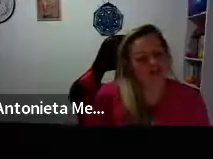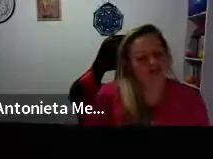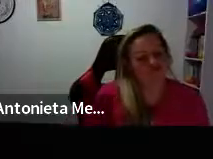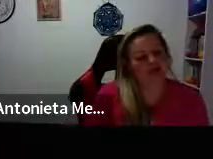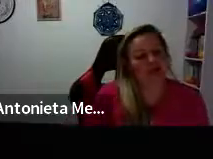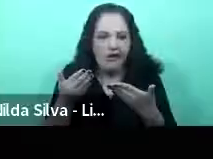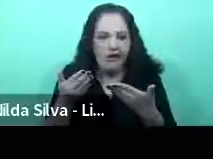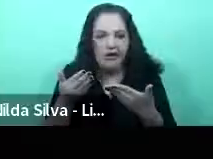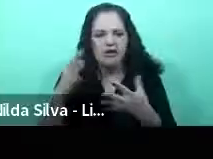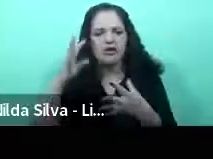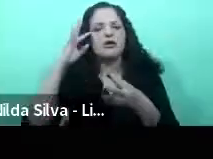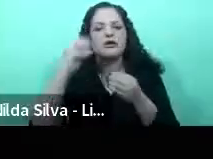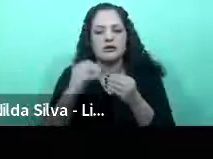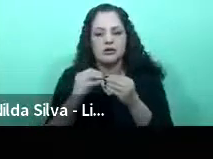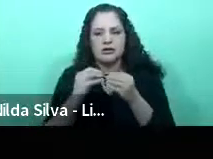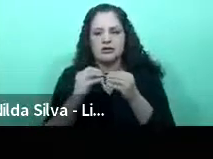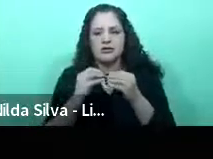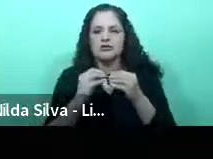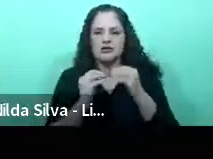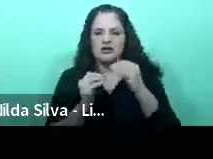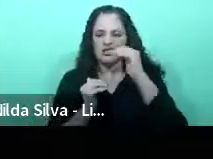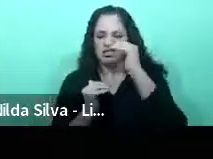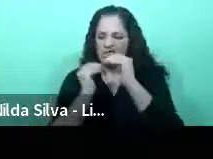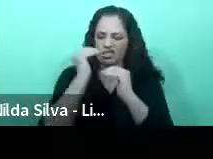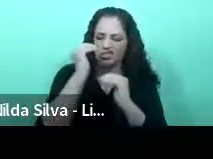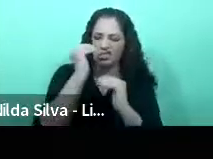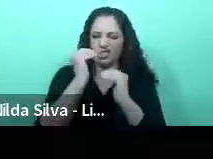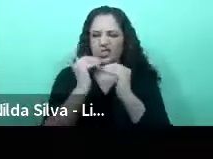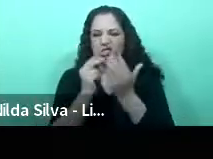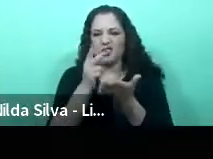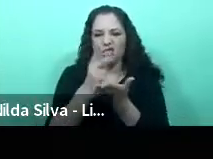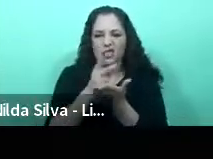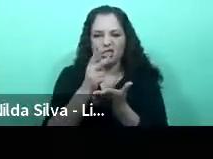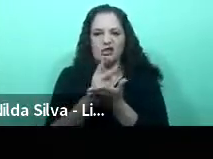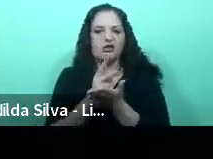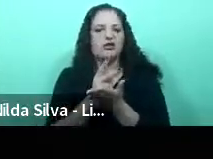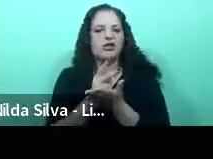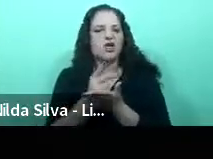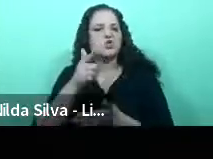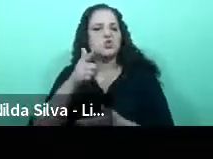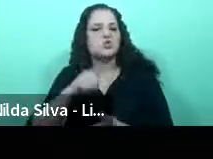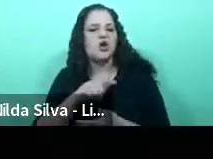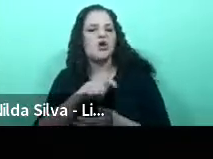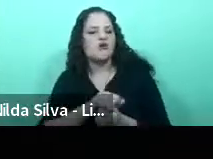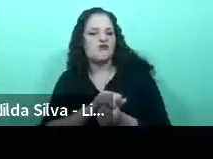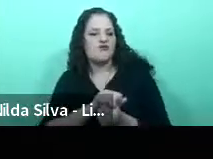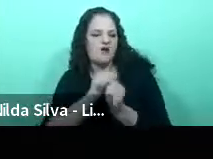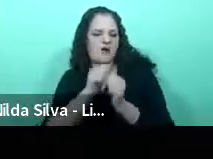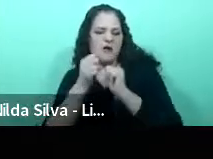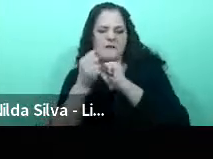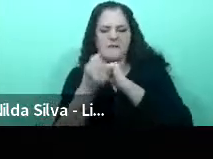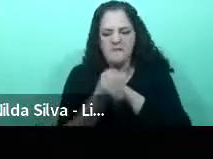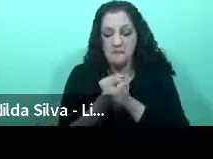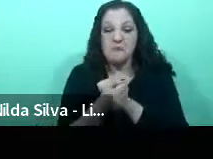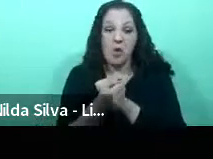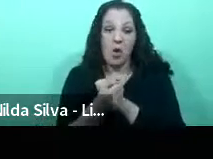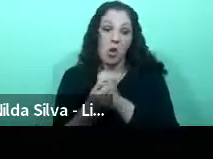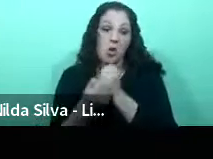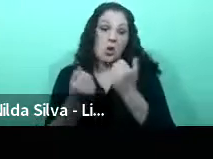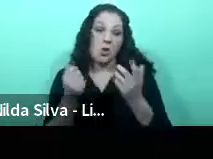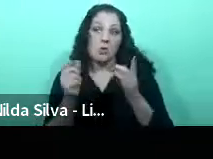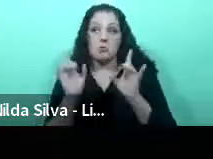a desigualdade, ela é a todo momento, né, reatualizada e reformulada como